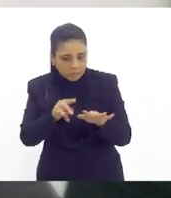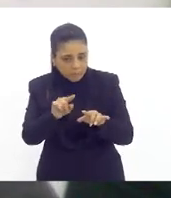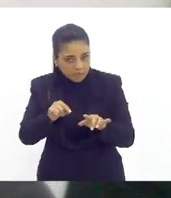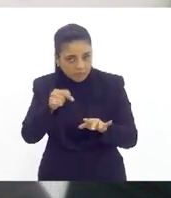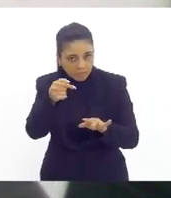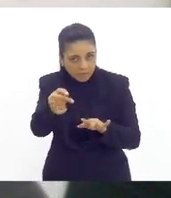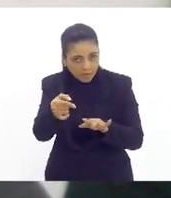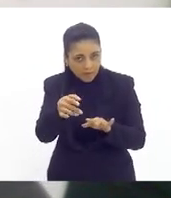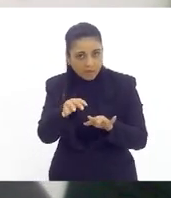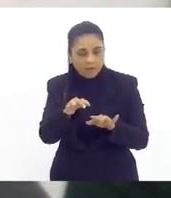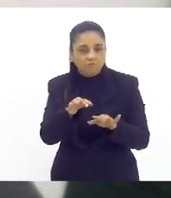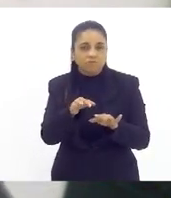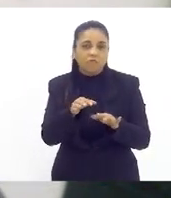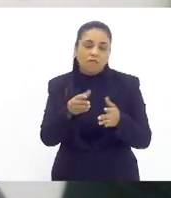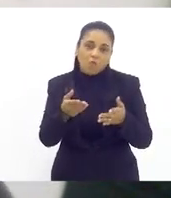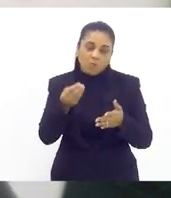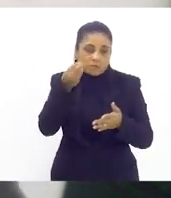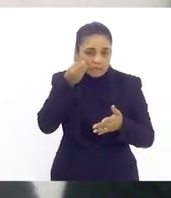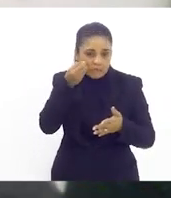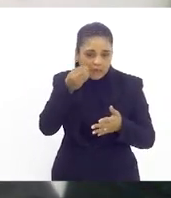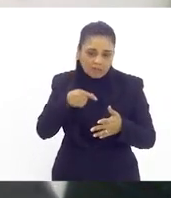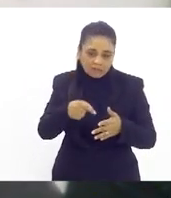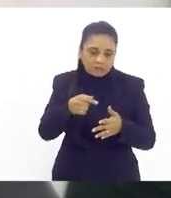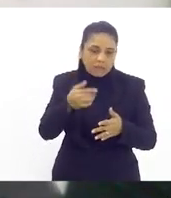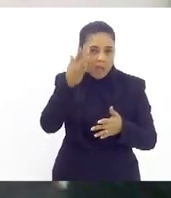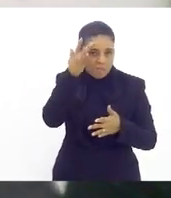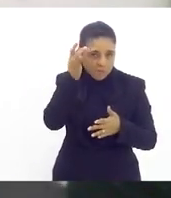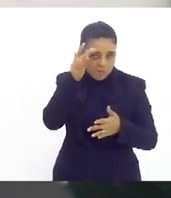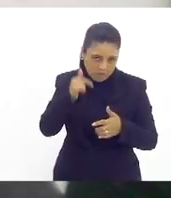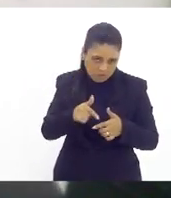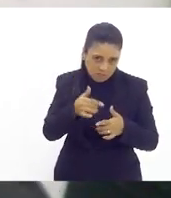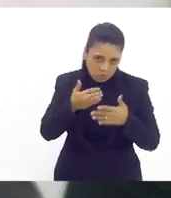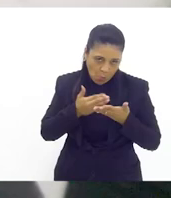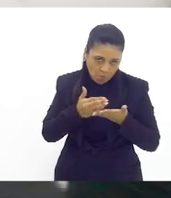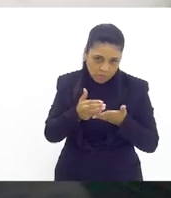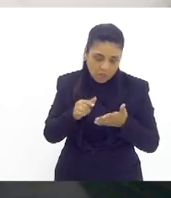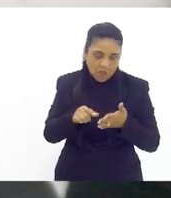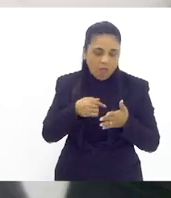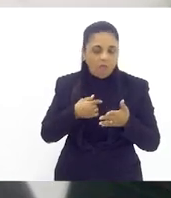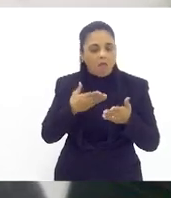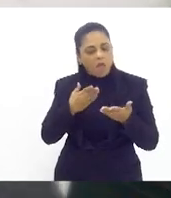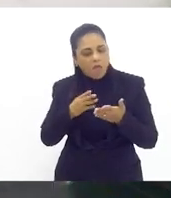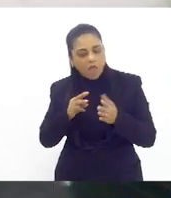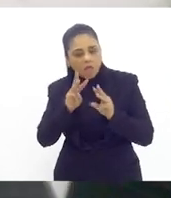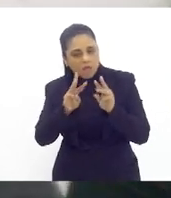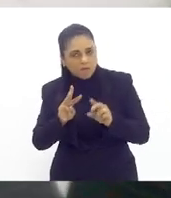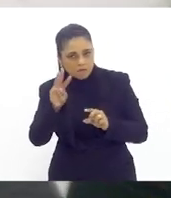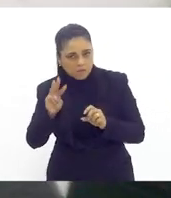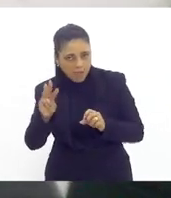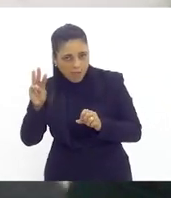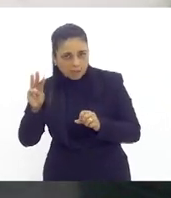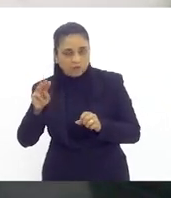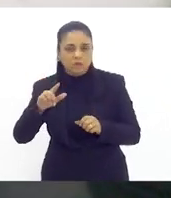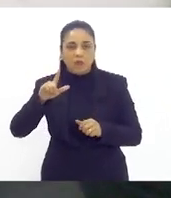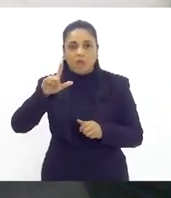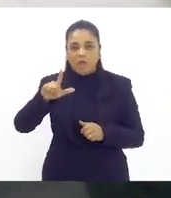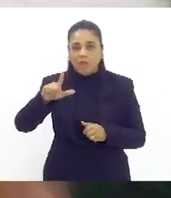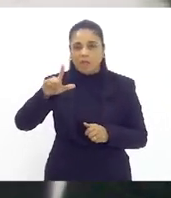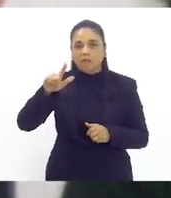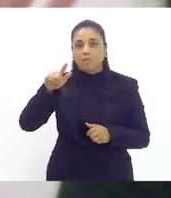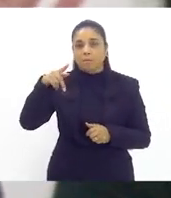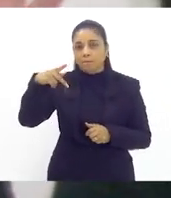a gente vai tentar já iniciar a partir dessa sexta-feira então quem quiser Entra lá vai ter o site né da LPG